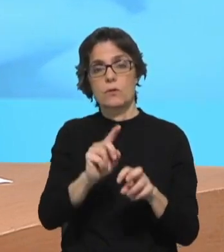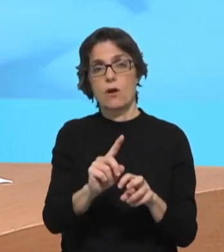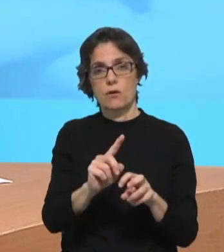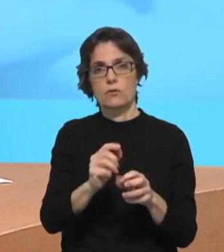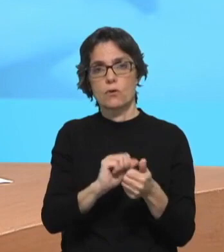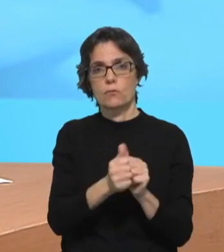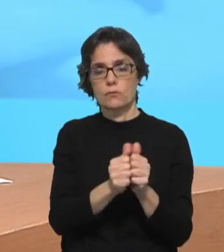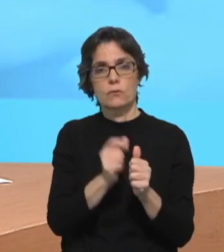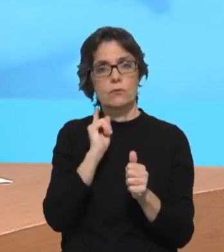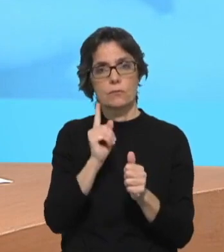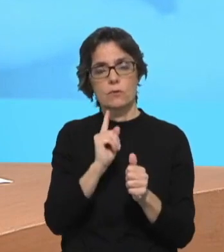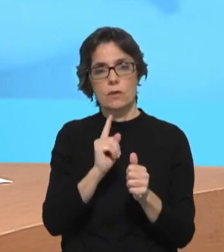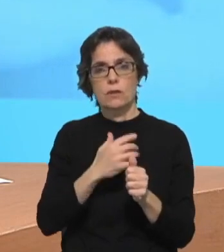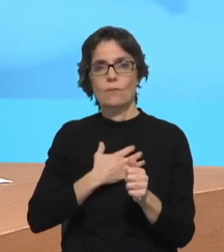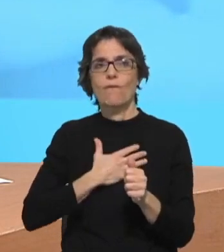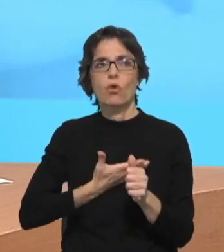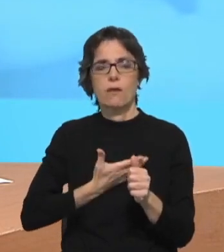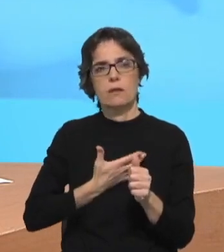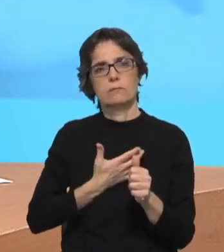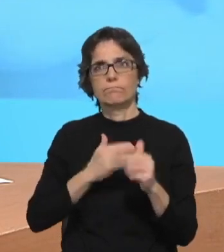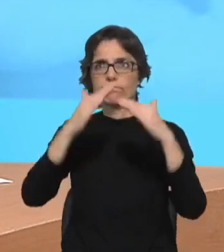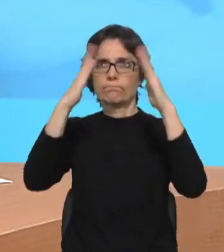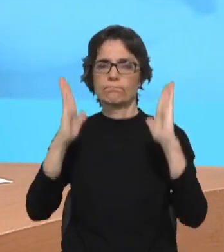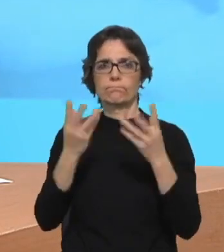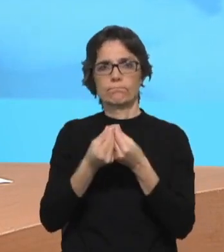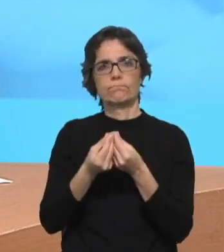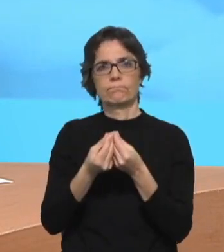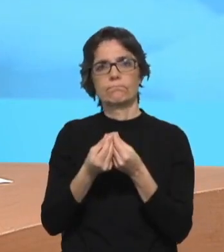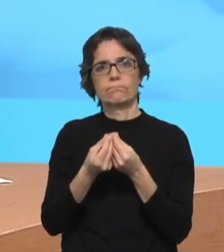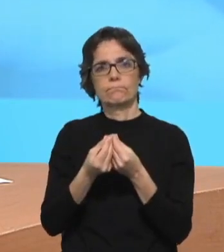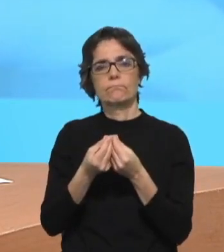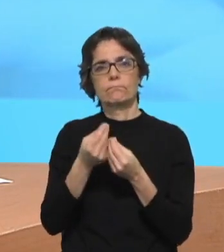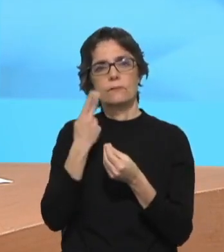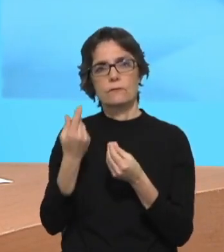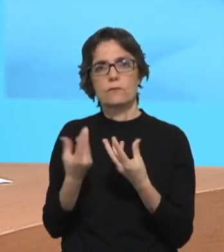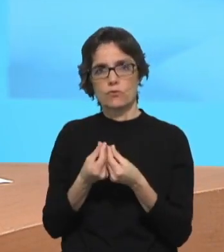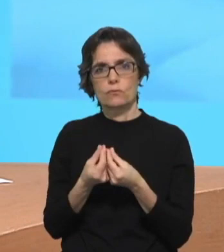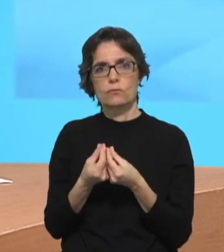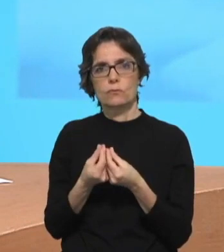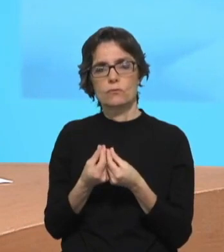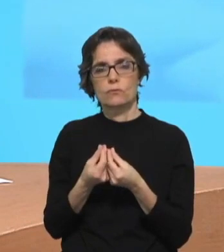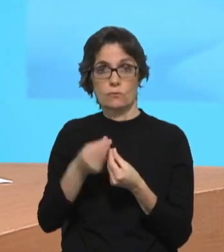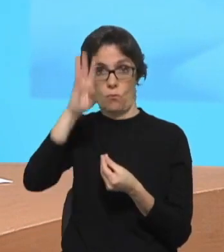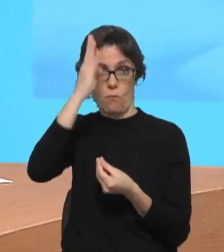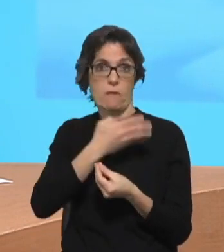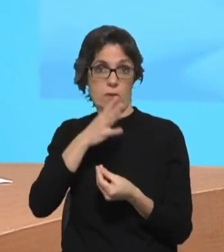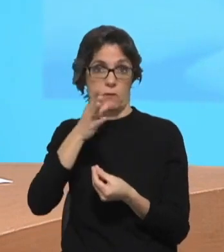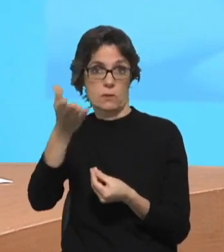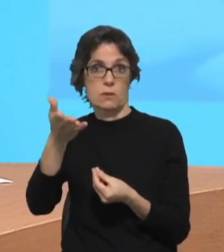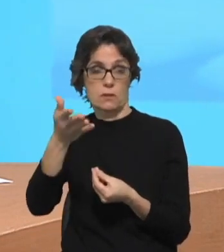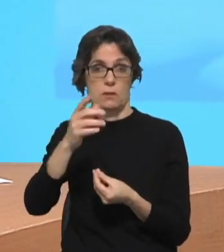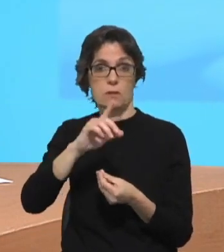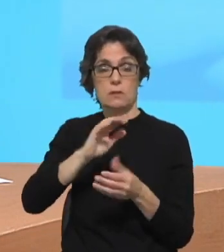experiência de habitar uma casa comum, enfim, muito sob o impulso do pensamento do Papa Francisco na